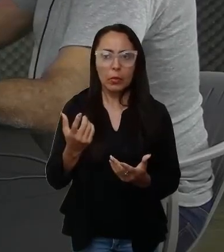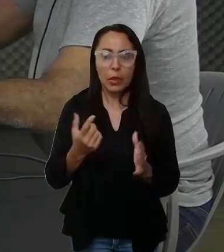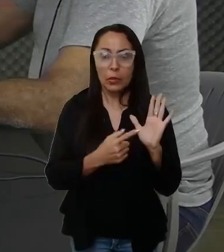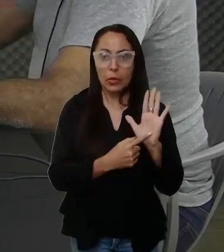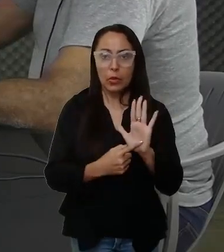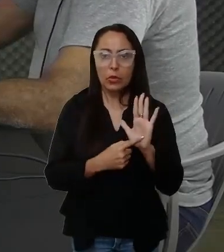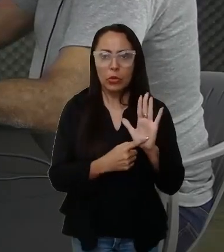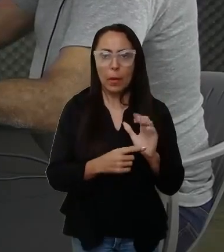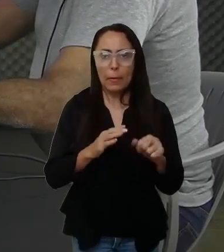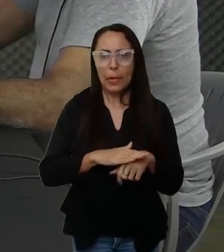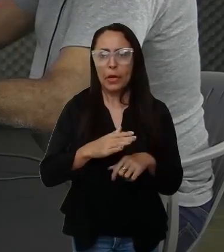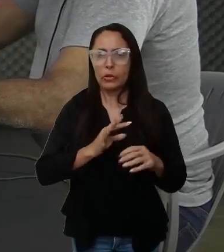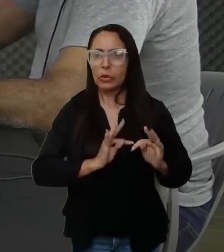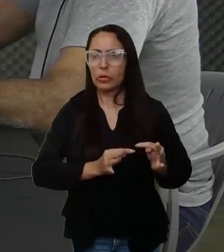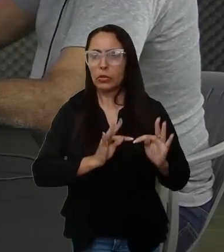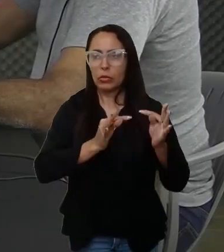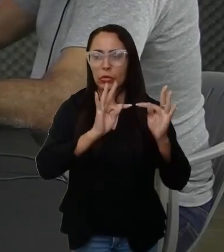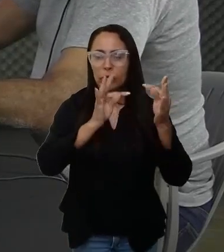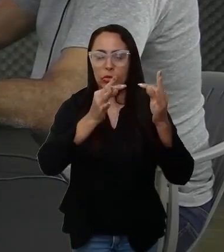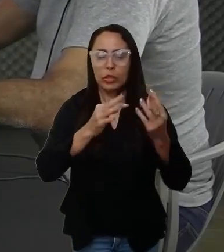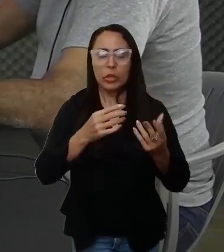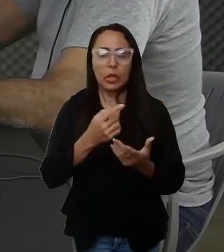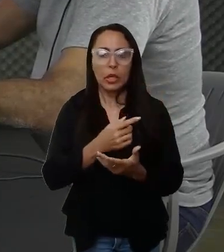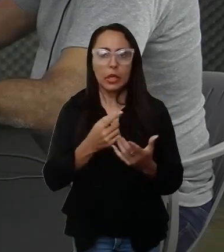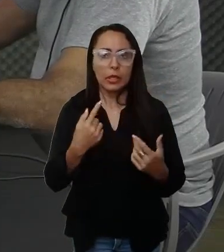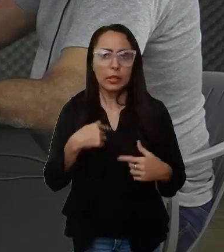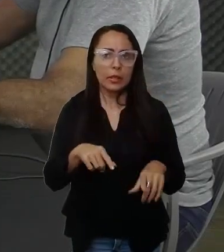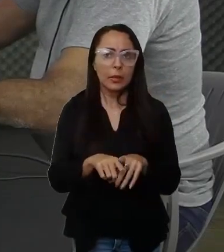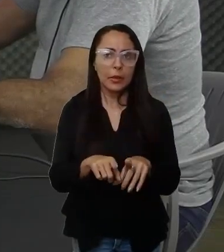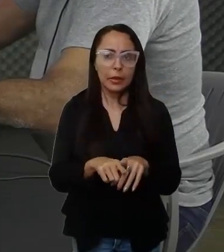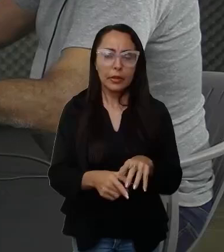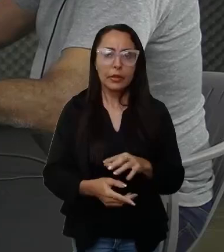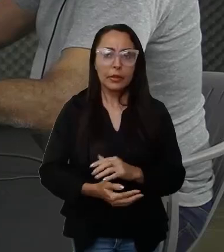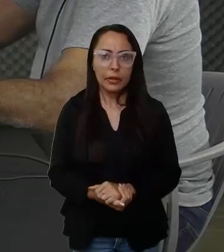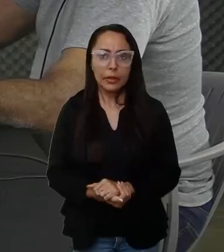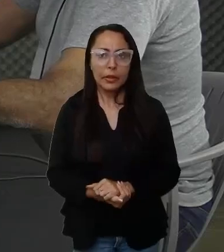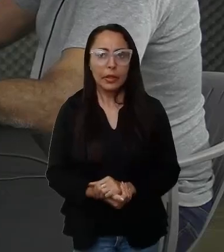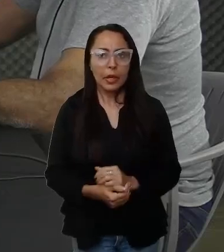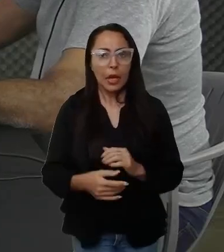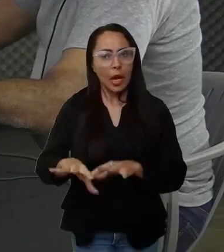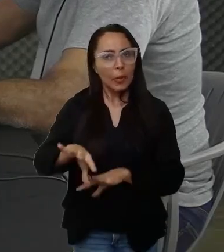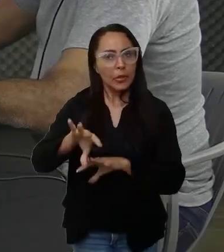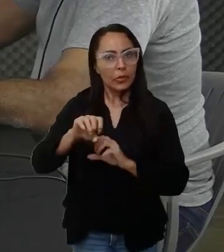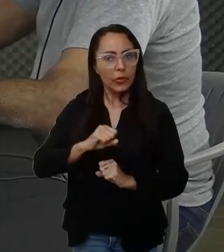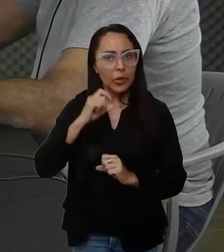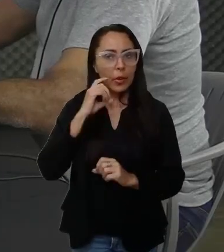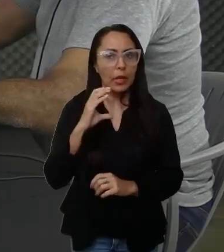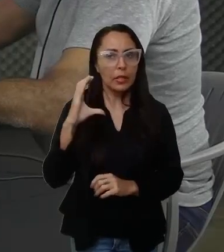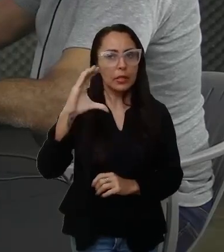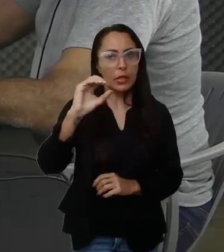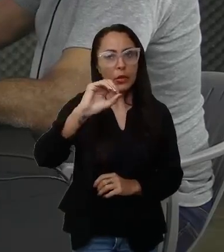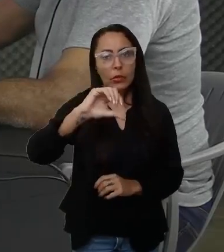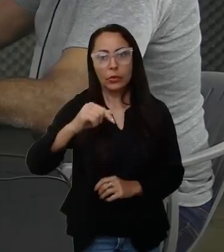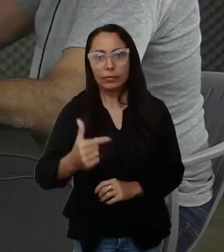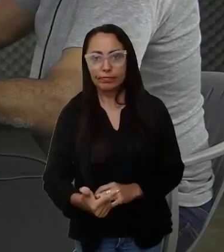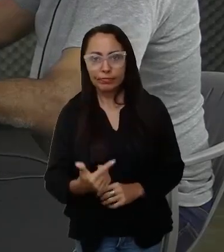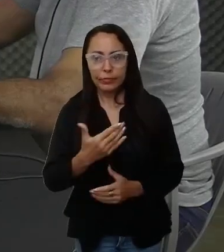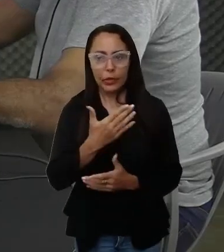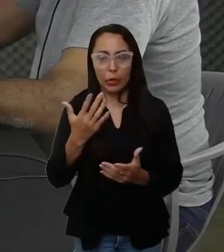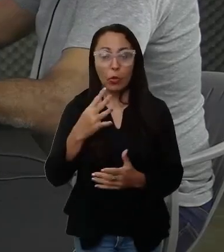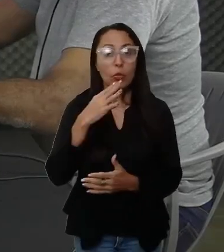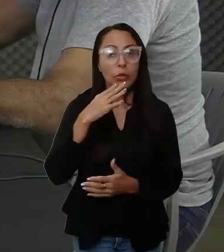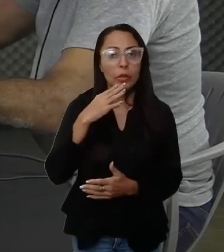mais tecnologias, mais produtividades e, em compensação, absorver mais carbono. Então, dos que eu